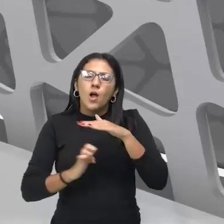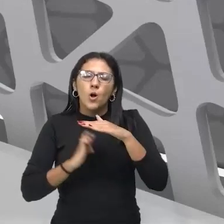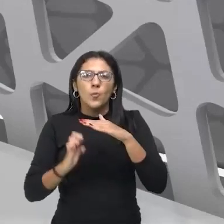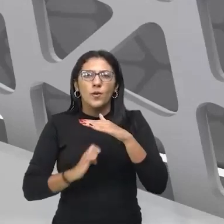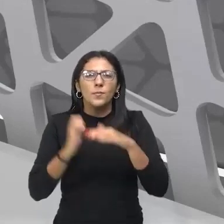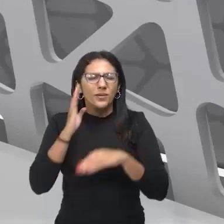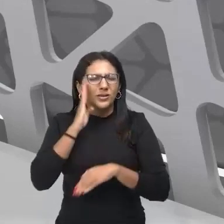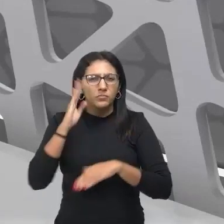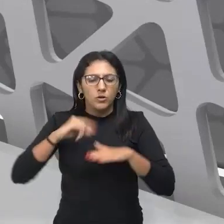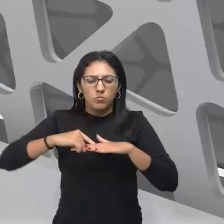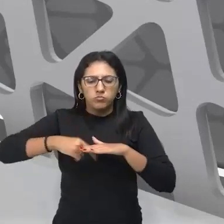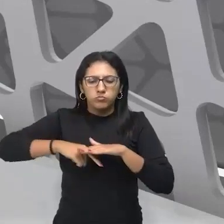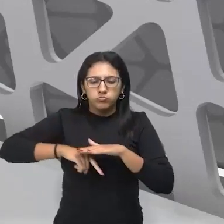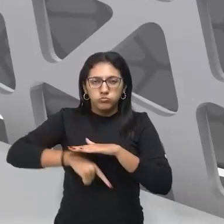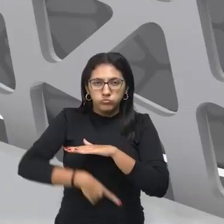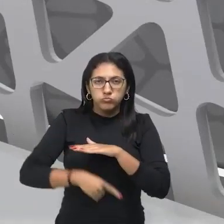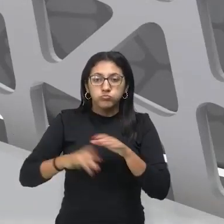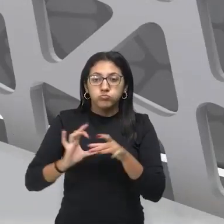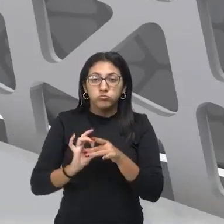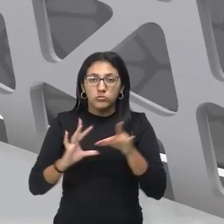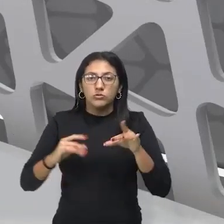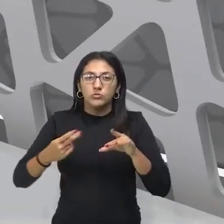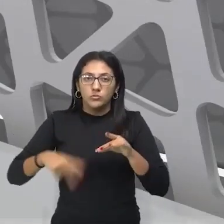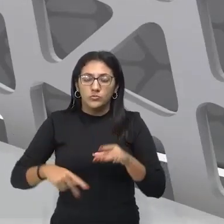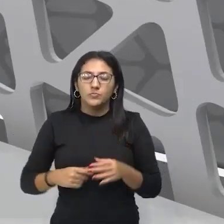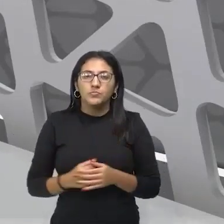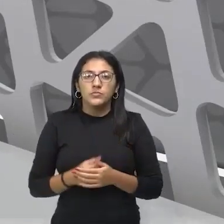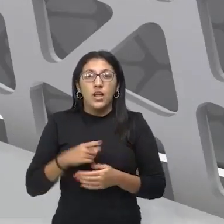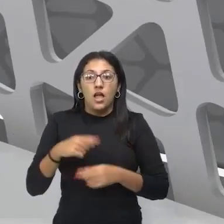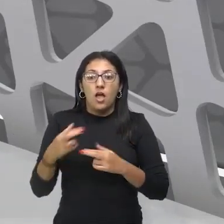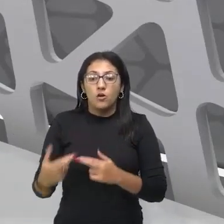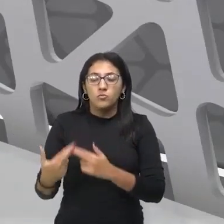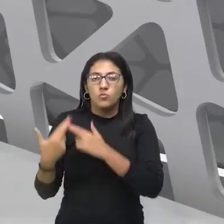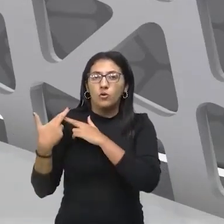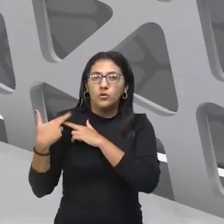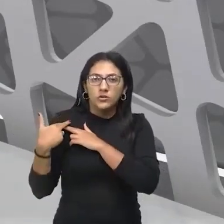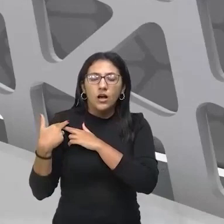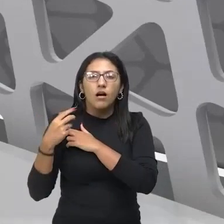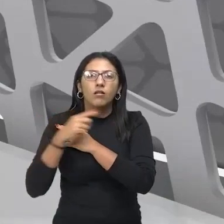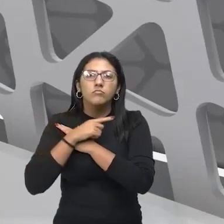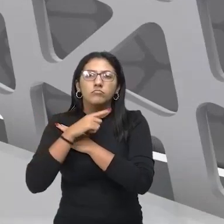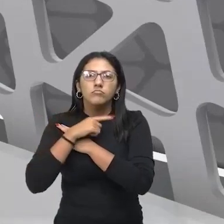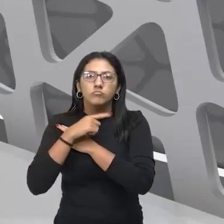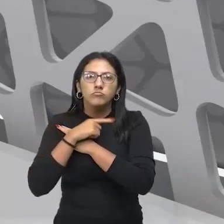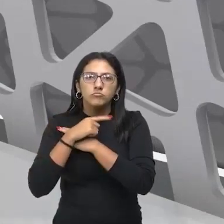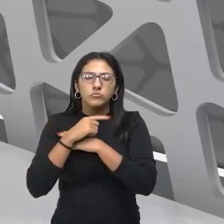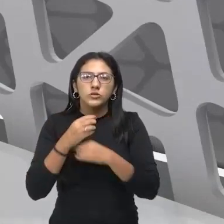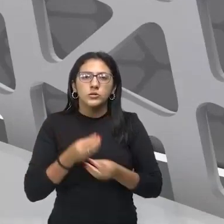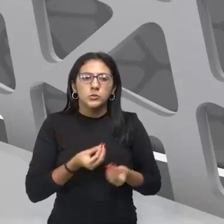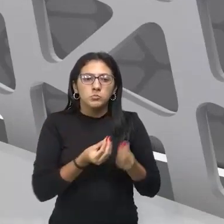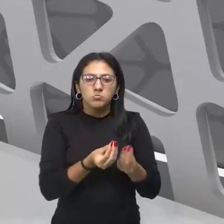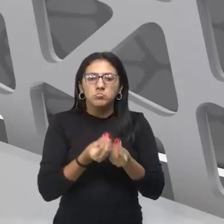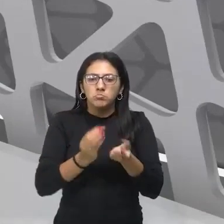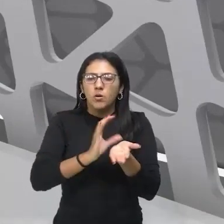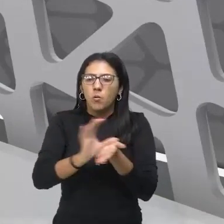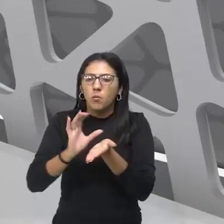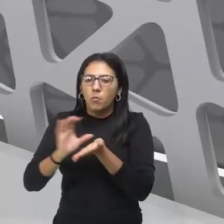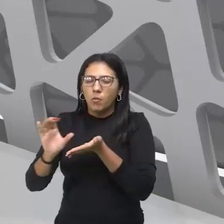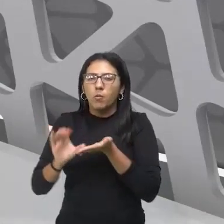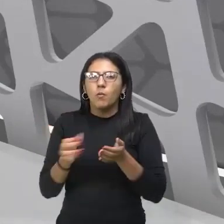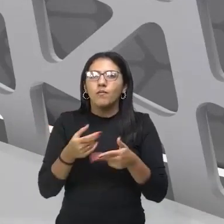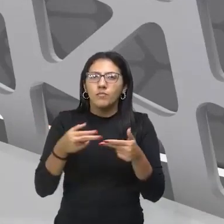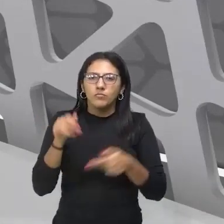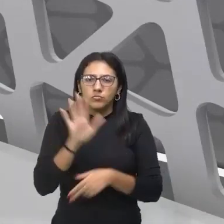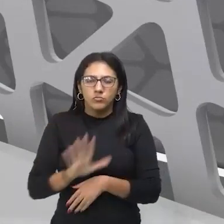de petróleo pública, tá? Ela é responsável pela distribuição de petróleo e gás para todo o território